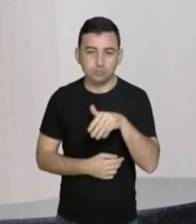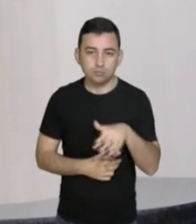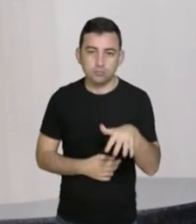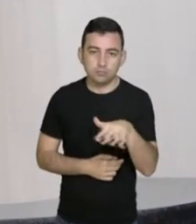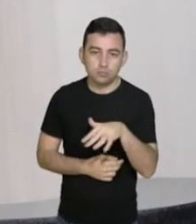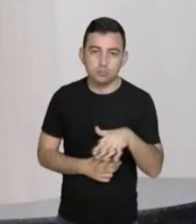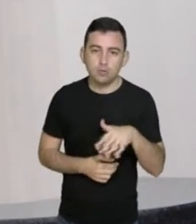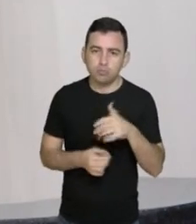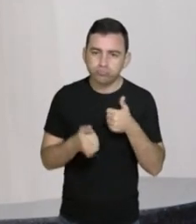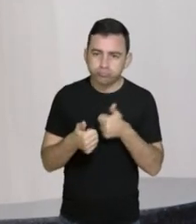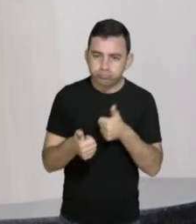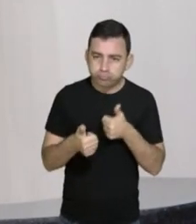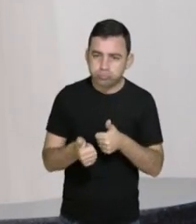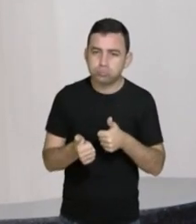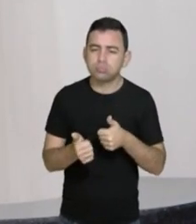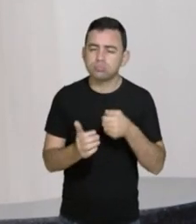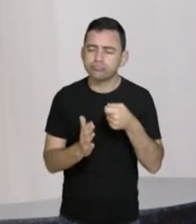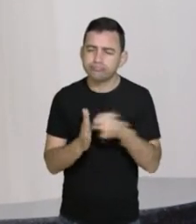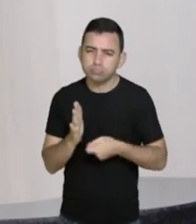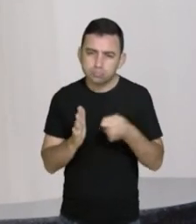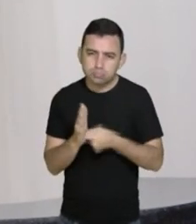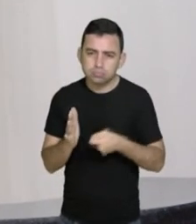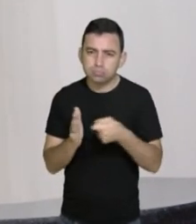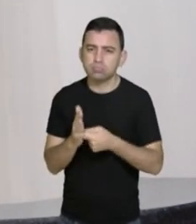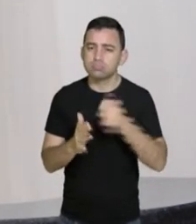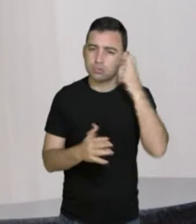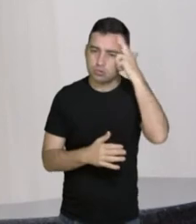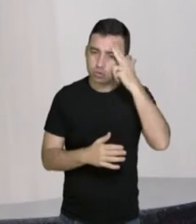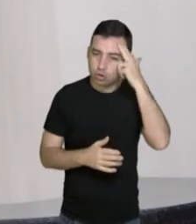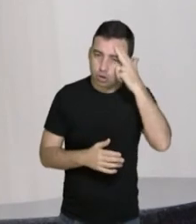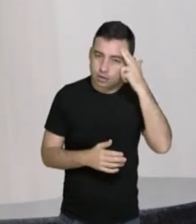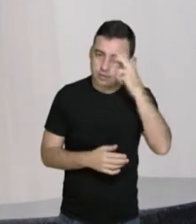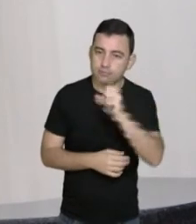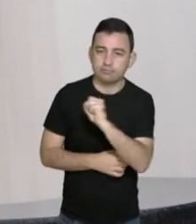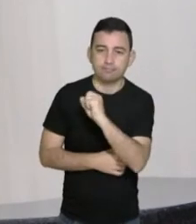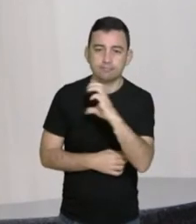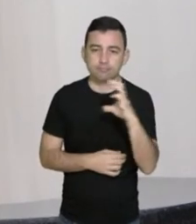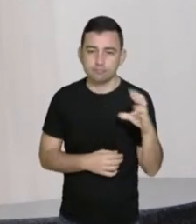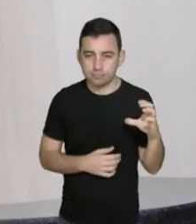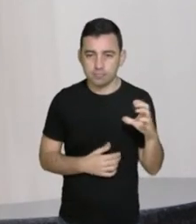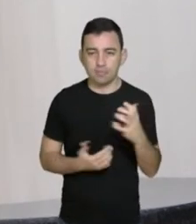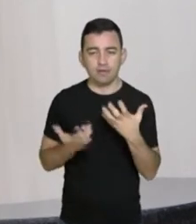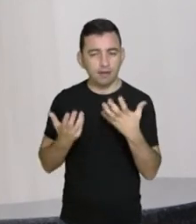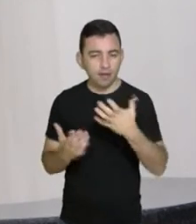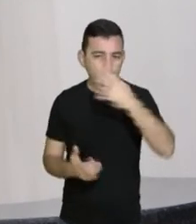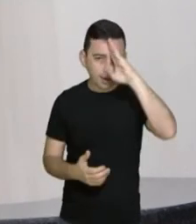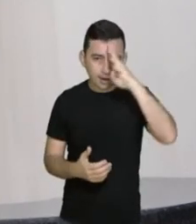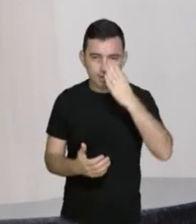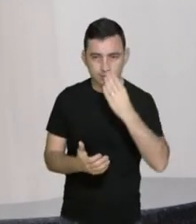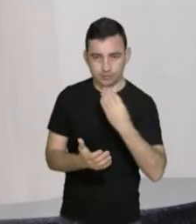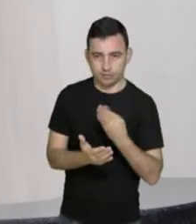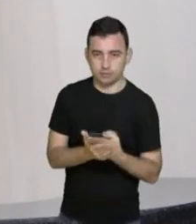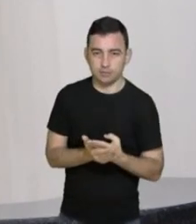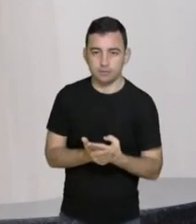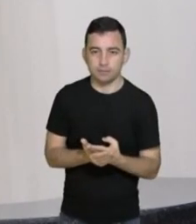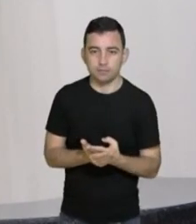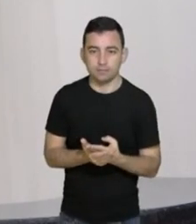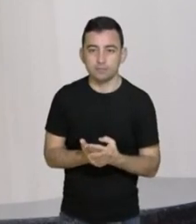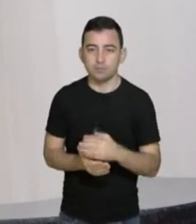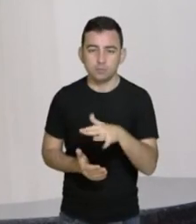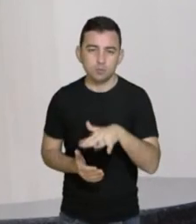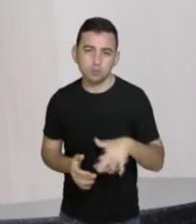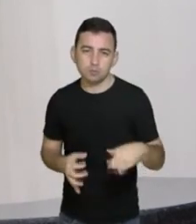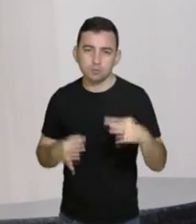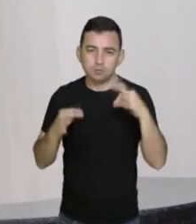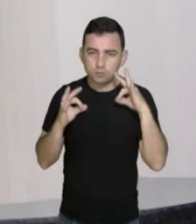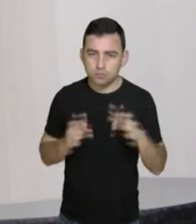seguem lutando e sonhando por Santa Catarina e que acreditam que a integridade que